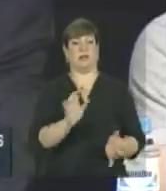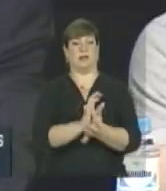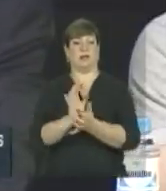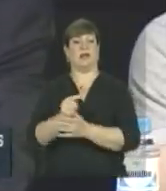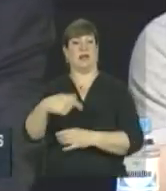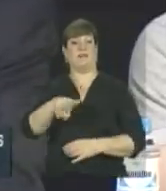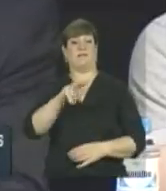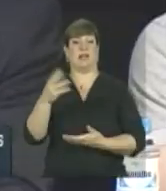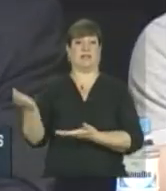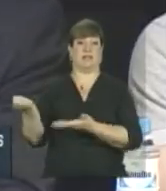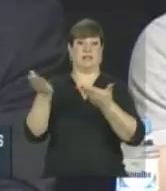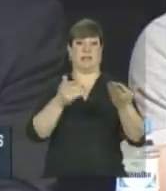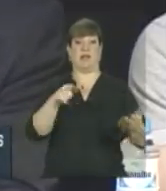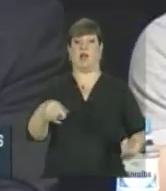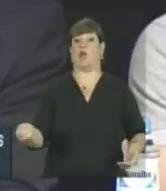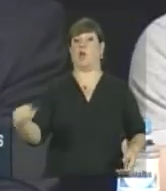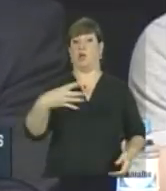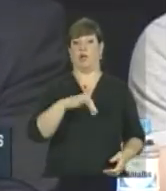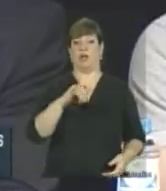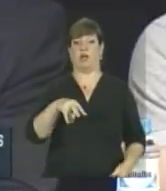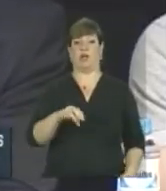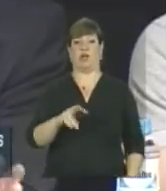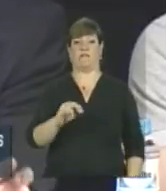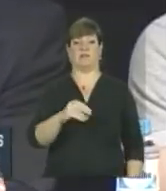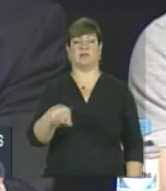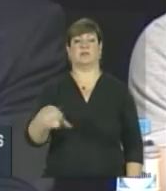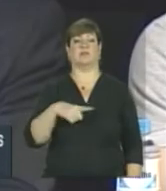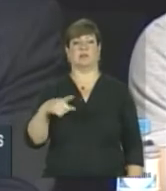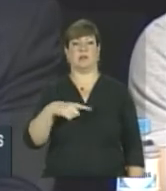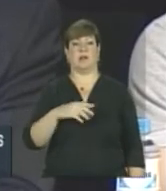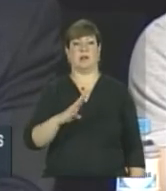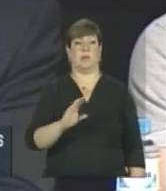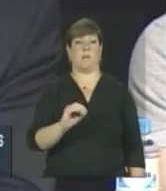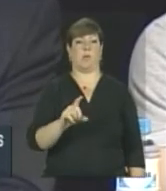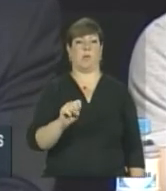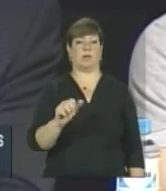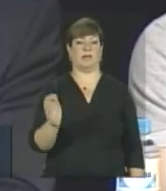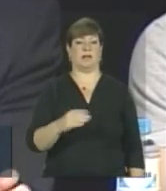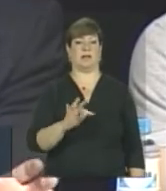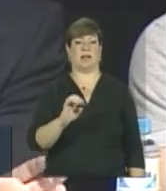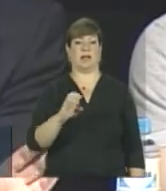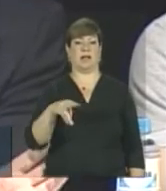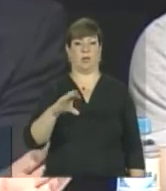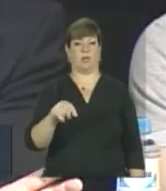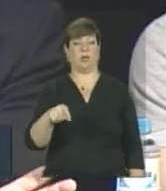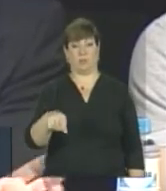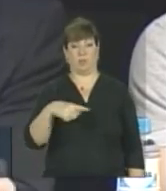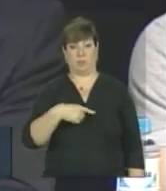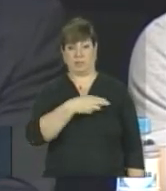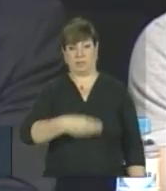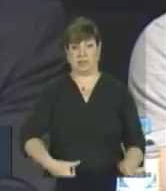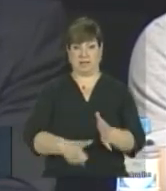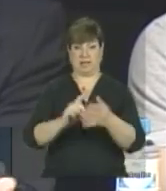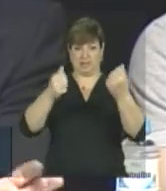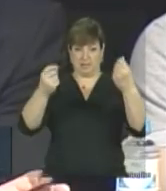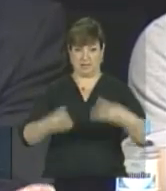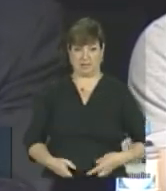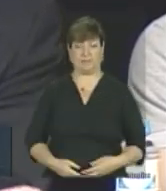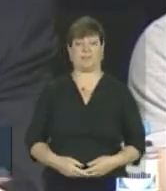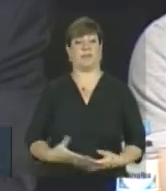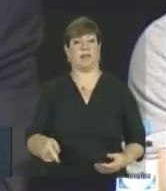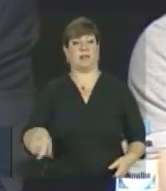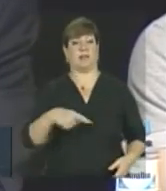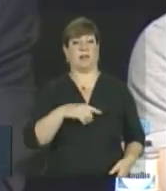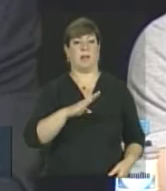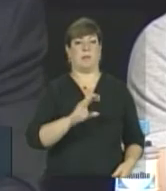trazer essa inovação da bolsa técnica técnico que o ministro anunciou. Então ele tem uma bolsa atleta e